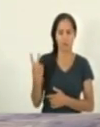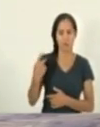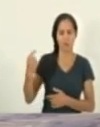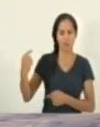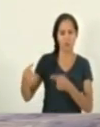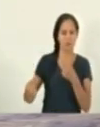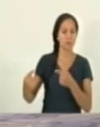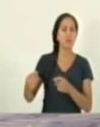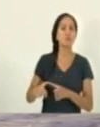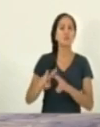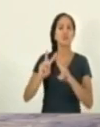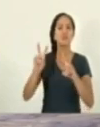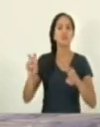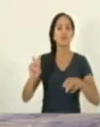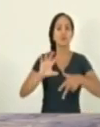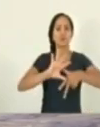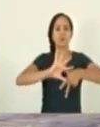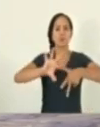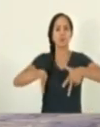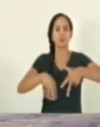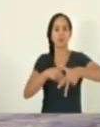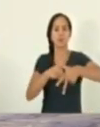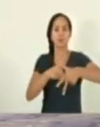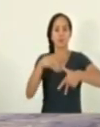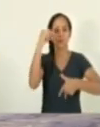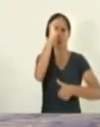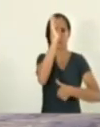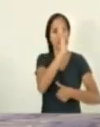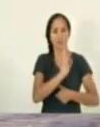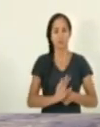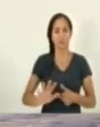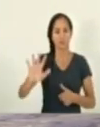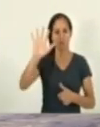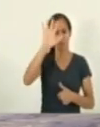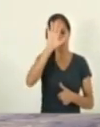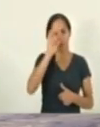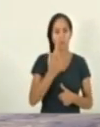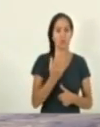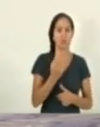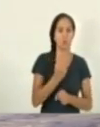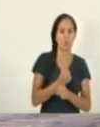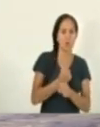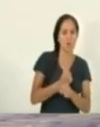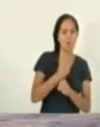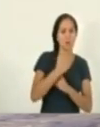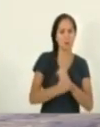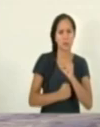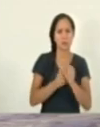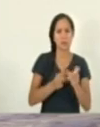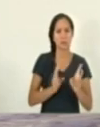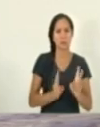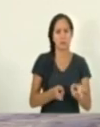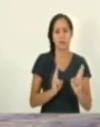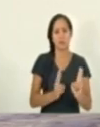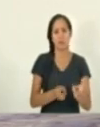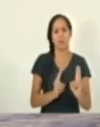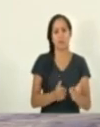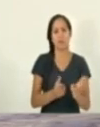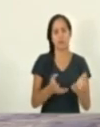de corrupção no país, corrupção de quantos e quantos anos, esse mal que